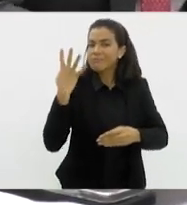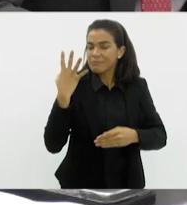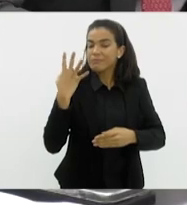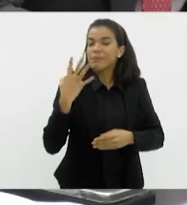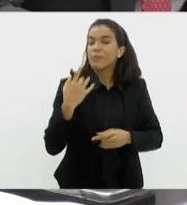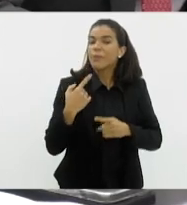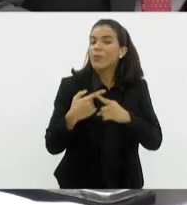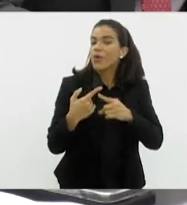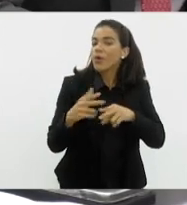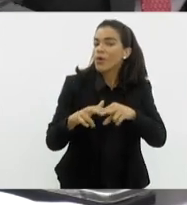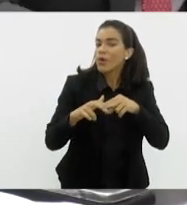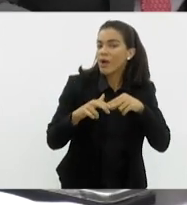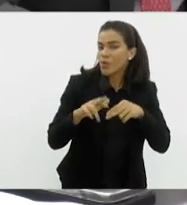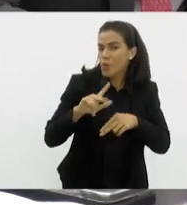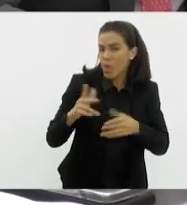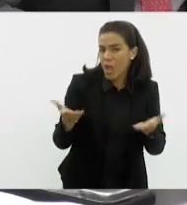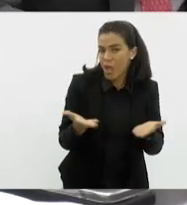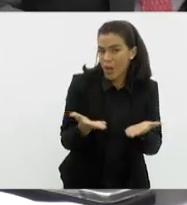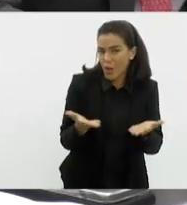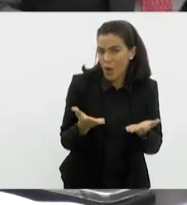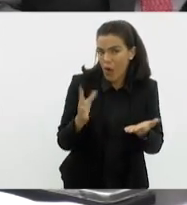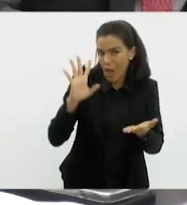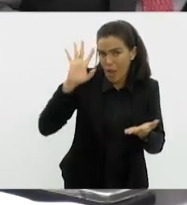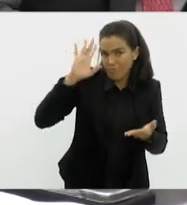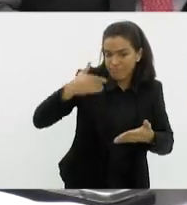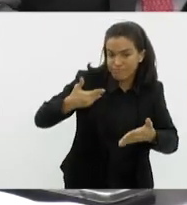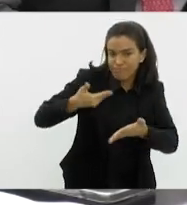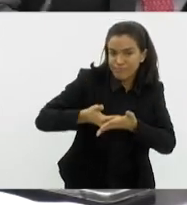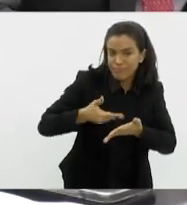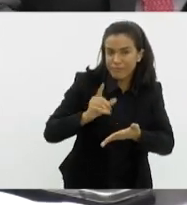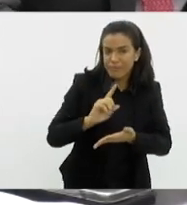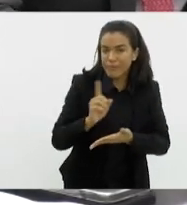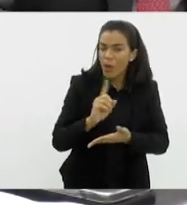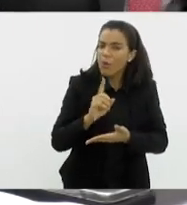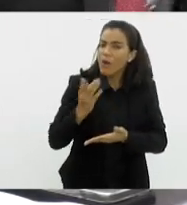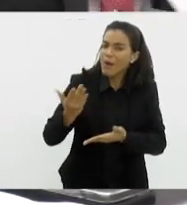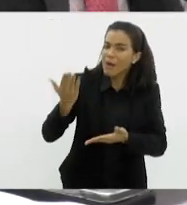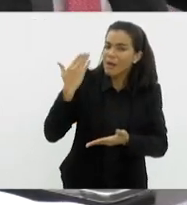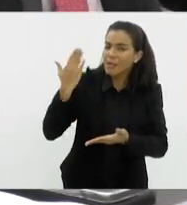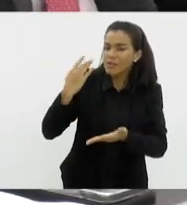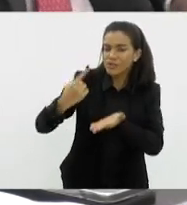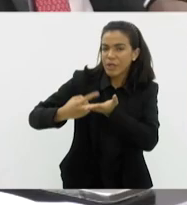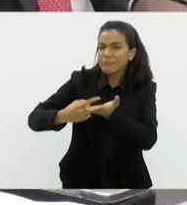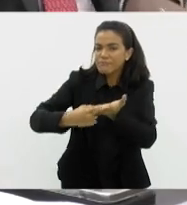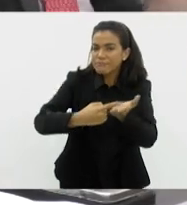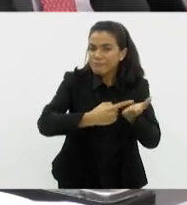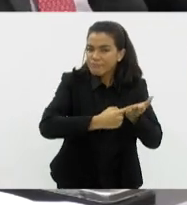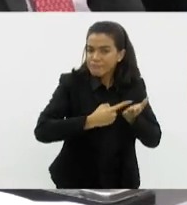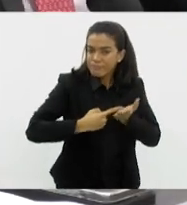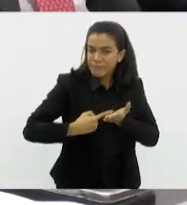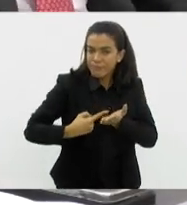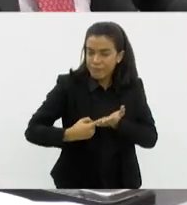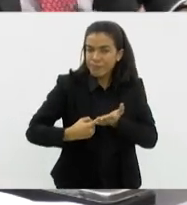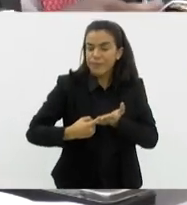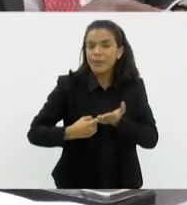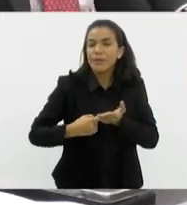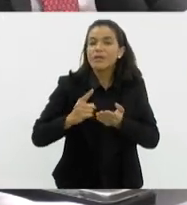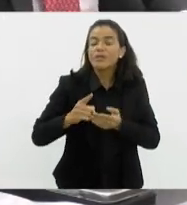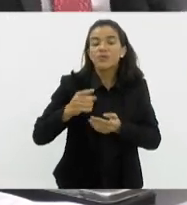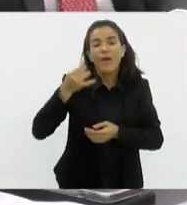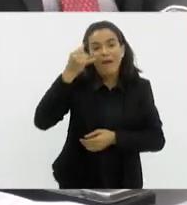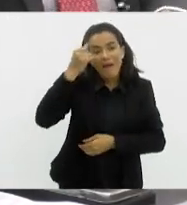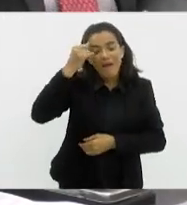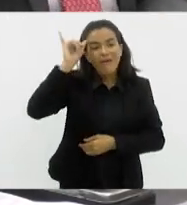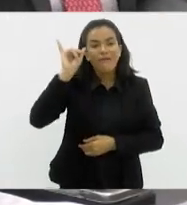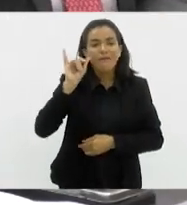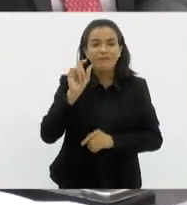por um motivo, não era nem o caso agora, porque nesse caso havia um comum acordo, enfim, mas isso inibe aquela